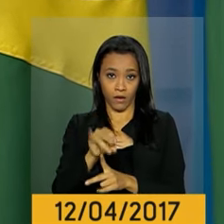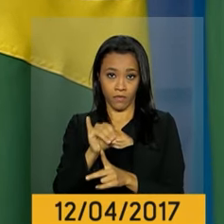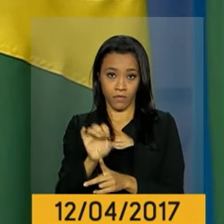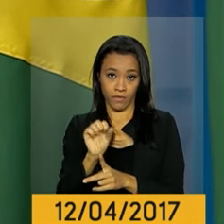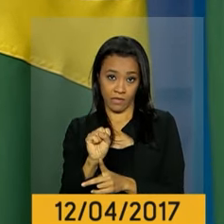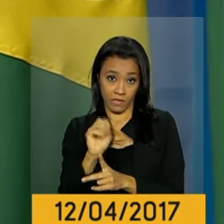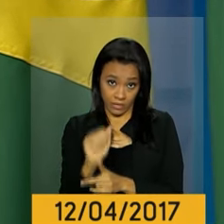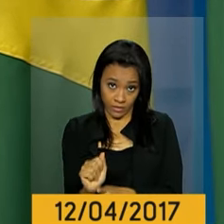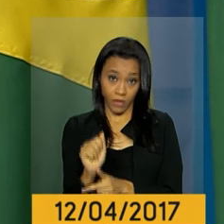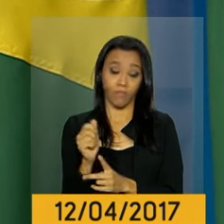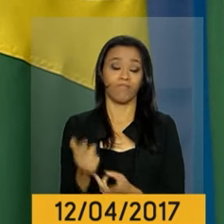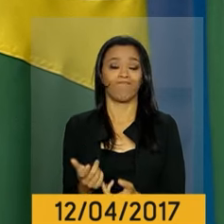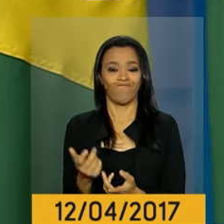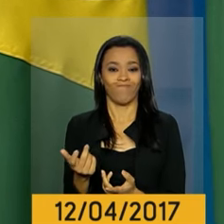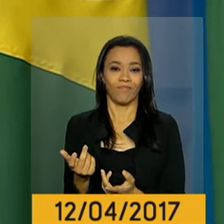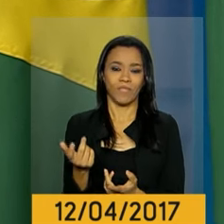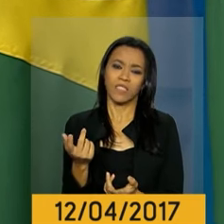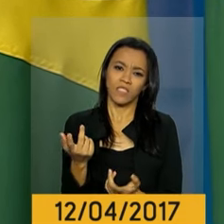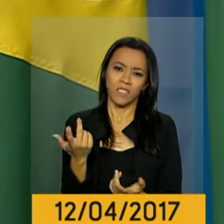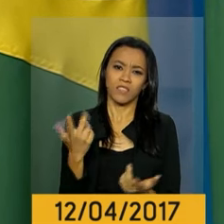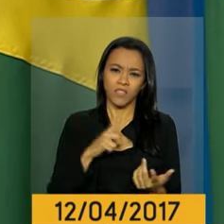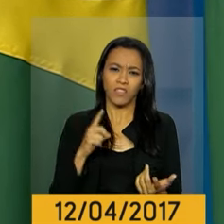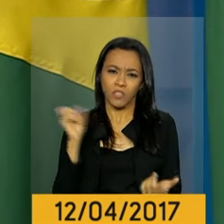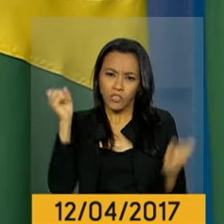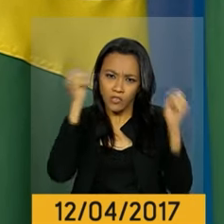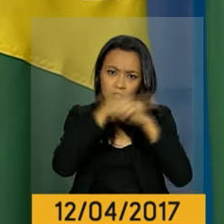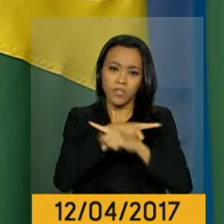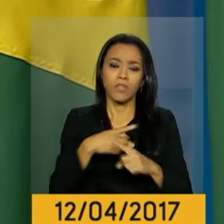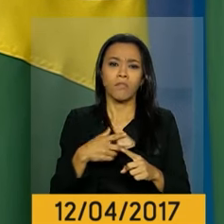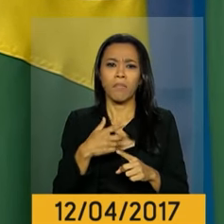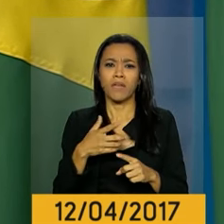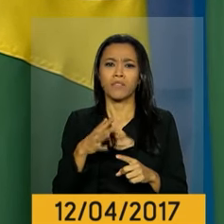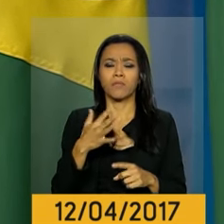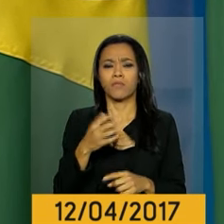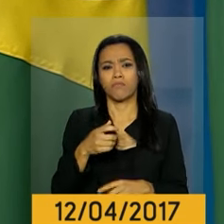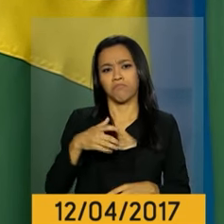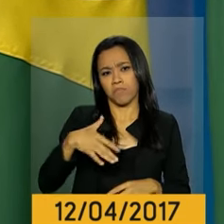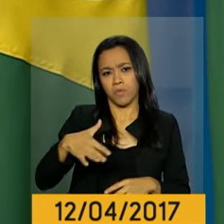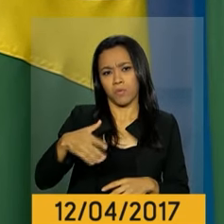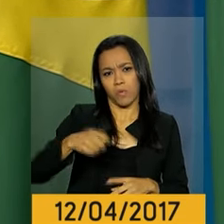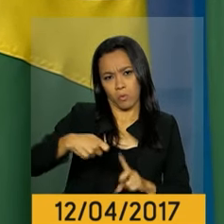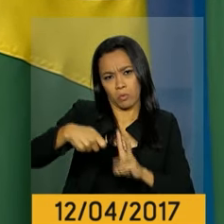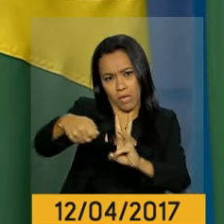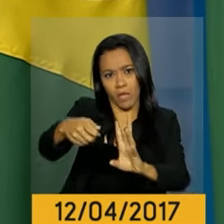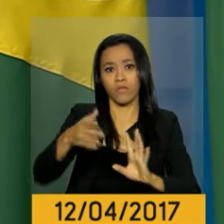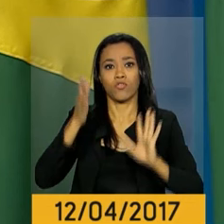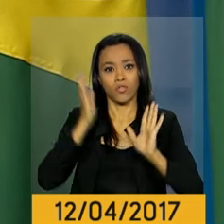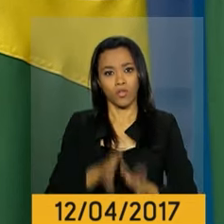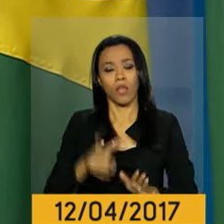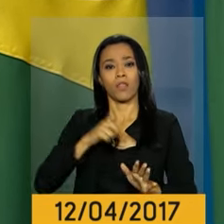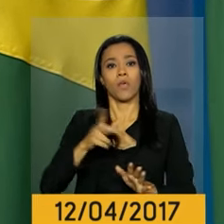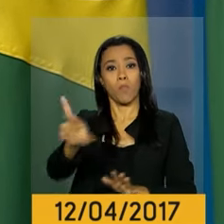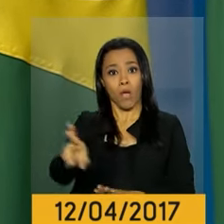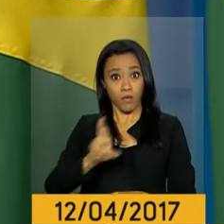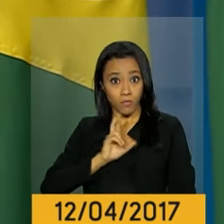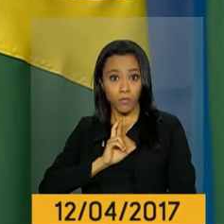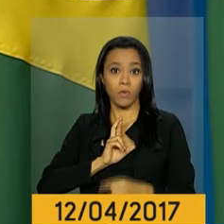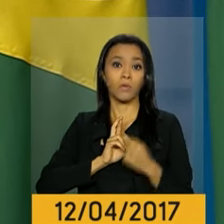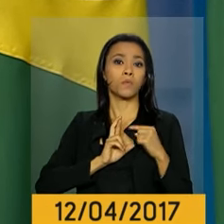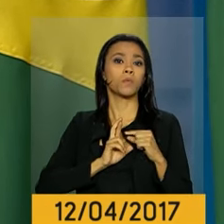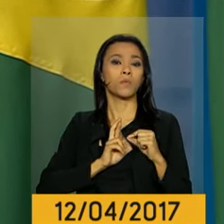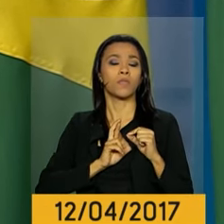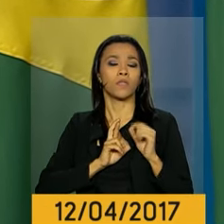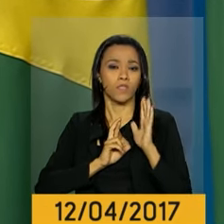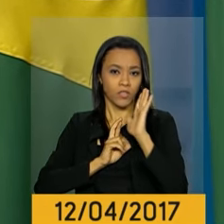que pouco tempo passado talvez menos de 8 meses já há uma resposta efetiva como puderam